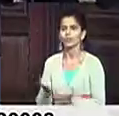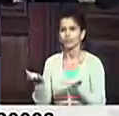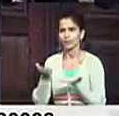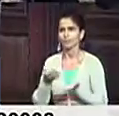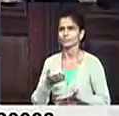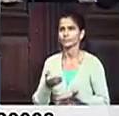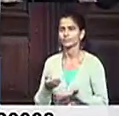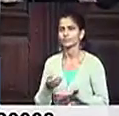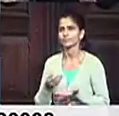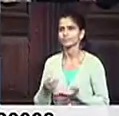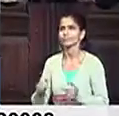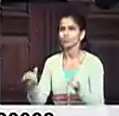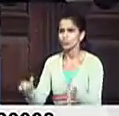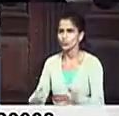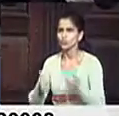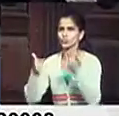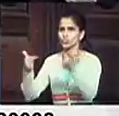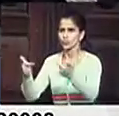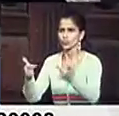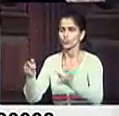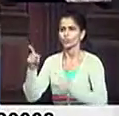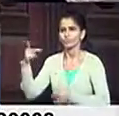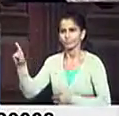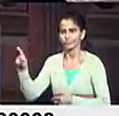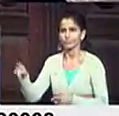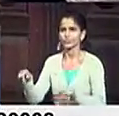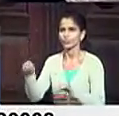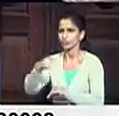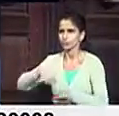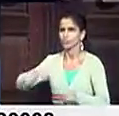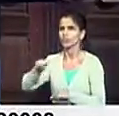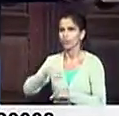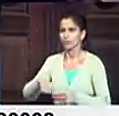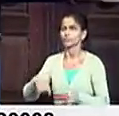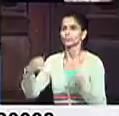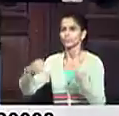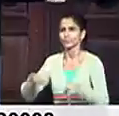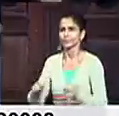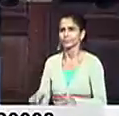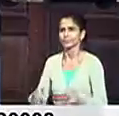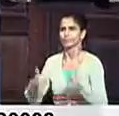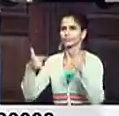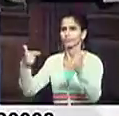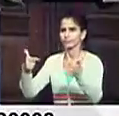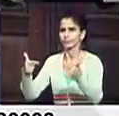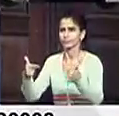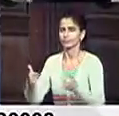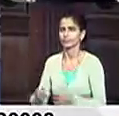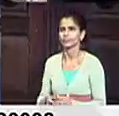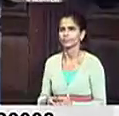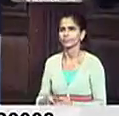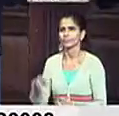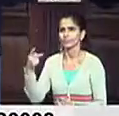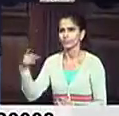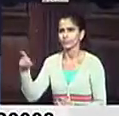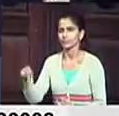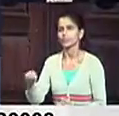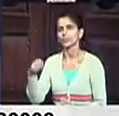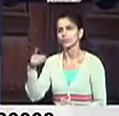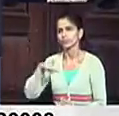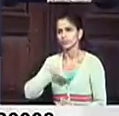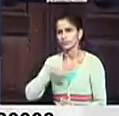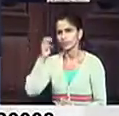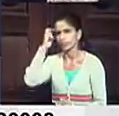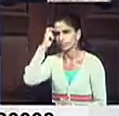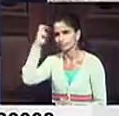senhor muita sorte. Nós vamos precisar de sorte. E desejar que o senhor use toda a sua